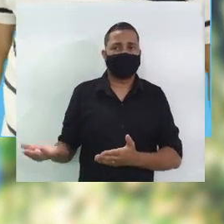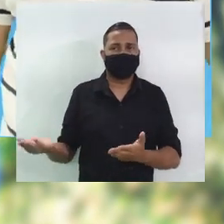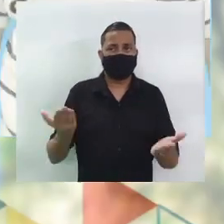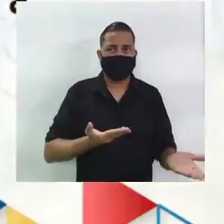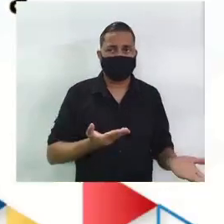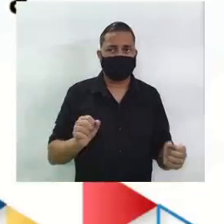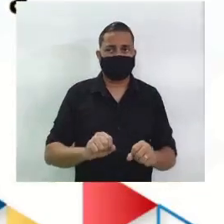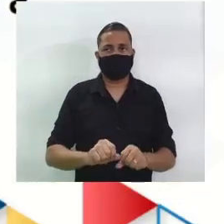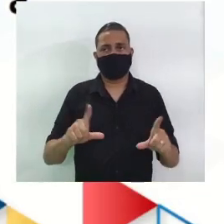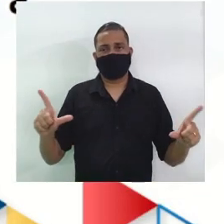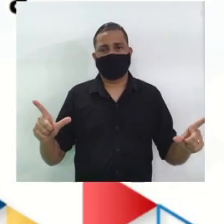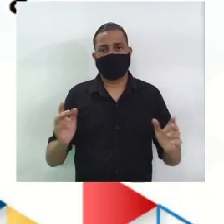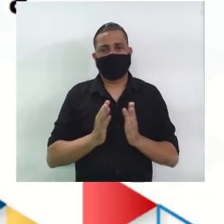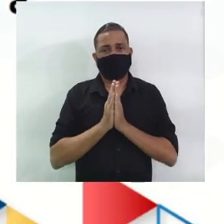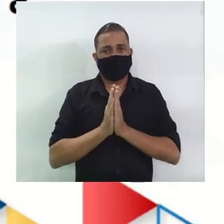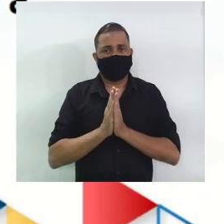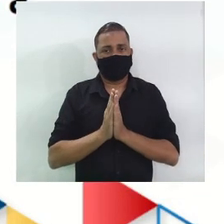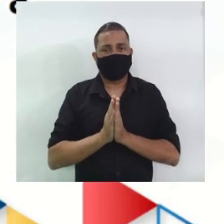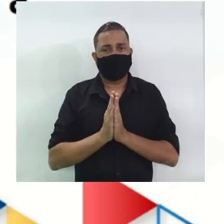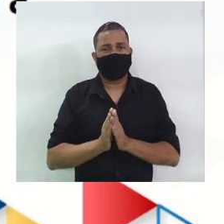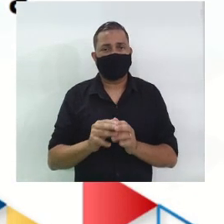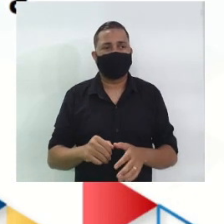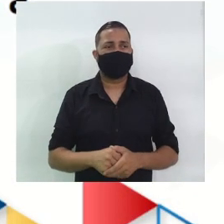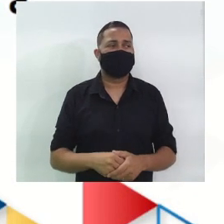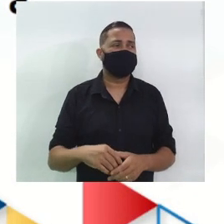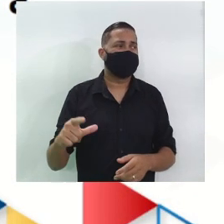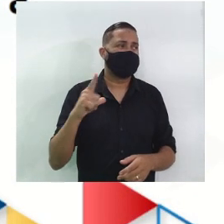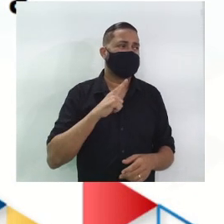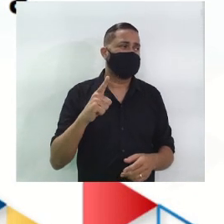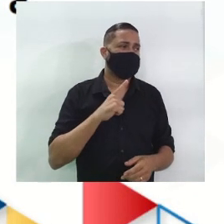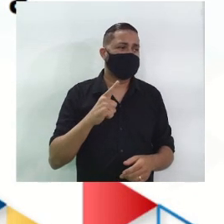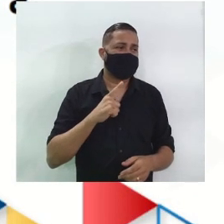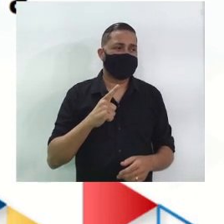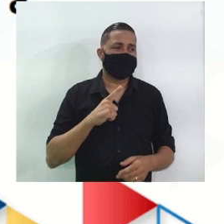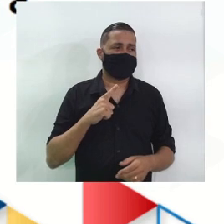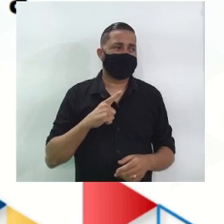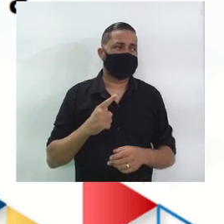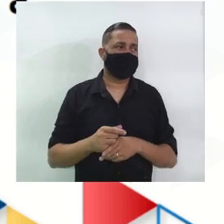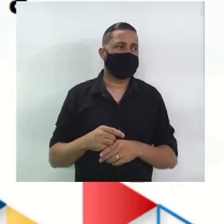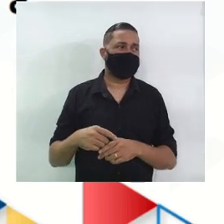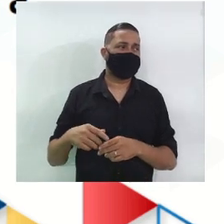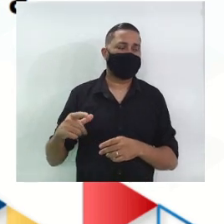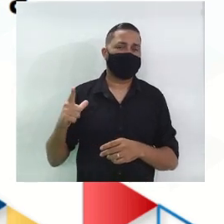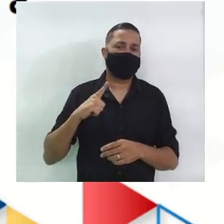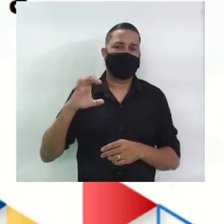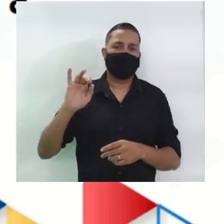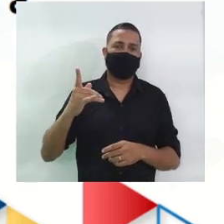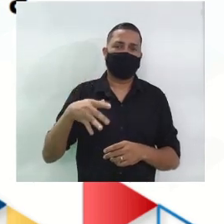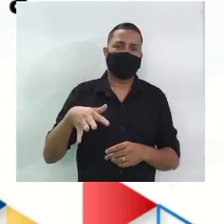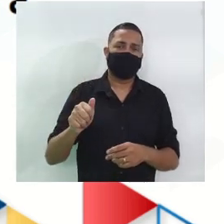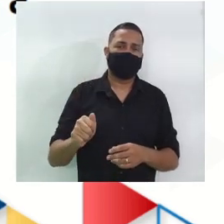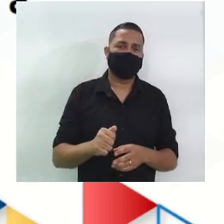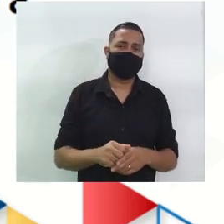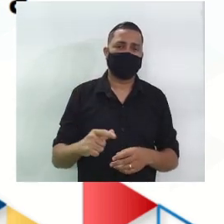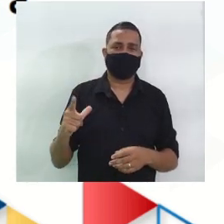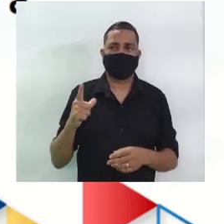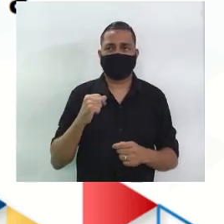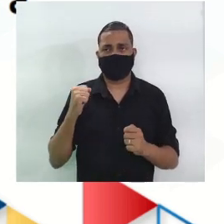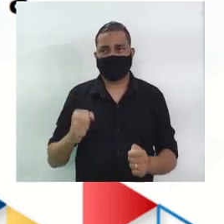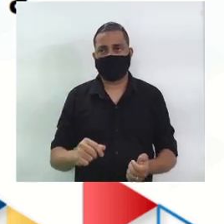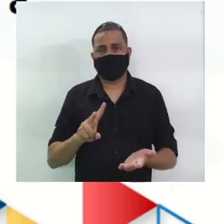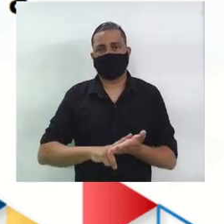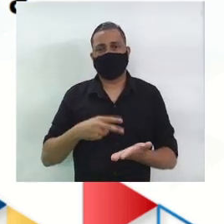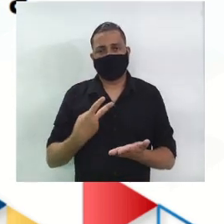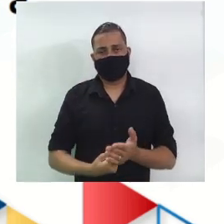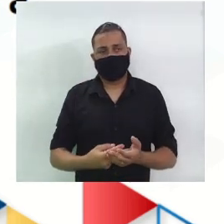aqui na tela, por favor, todo mundo. Aqui nós temos a saudação Krishna, pode ser traduzida